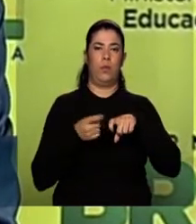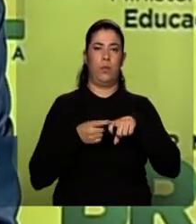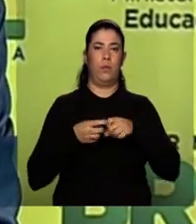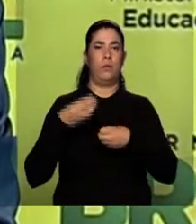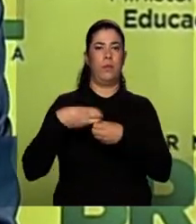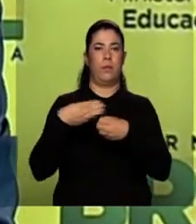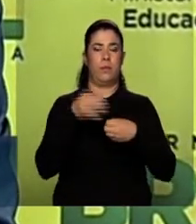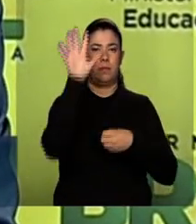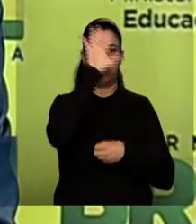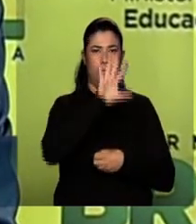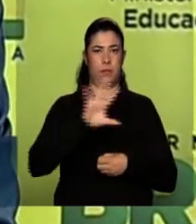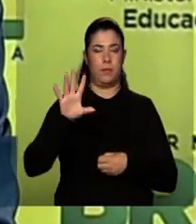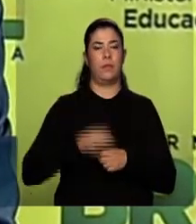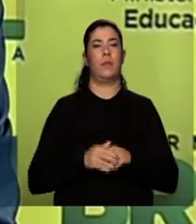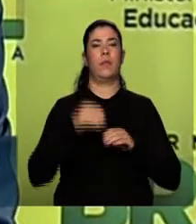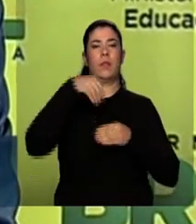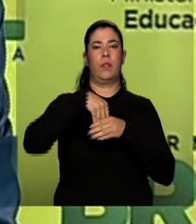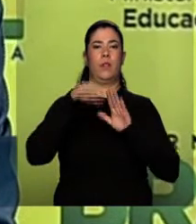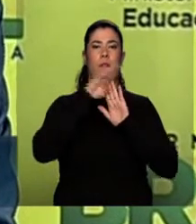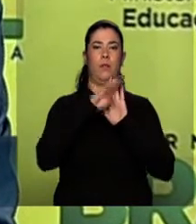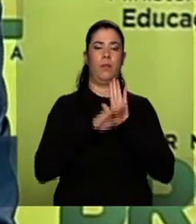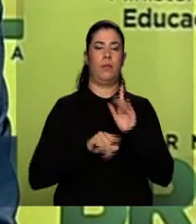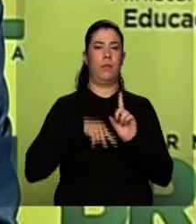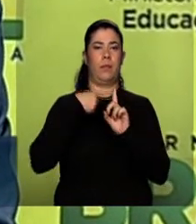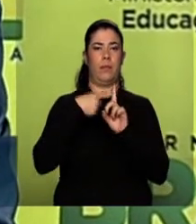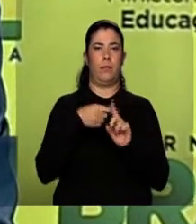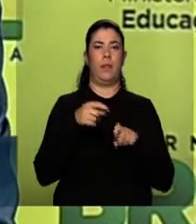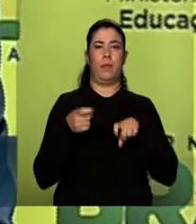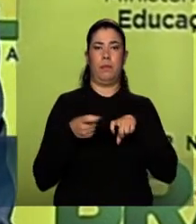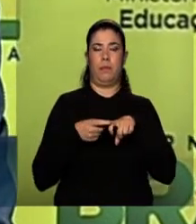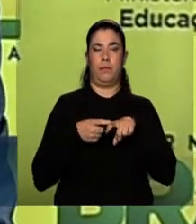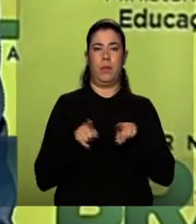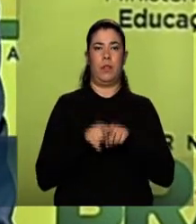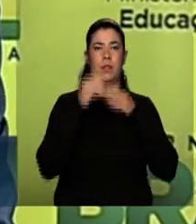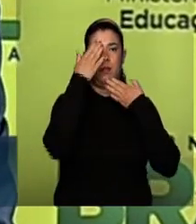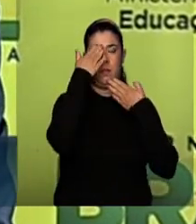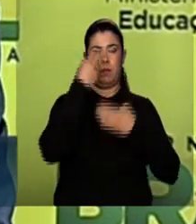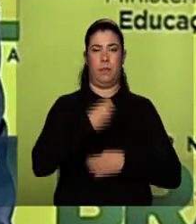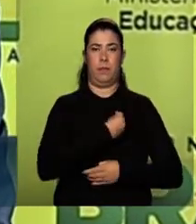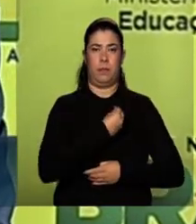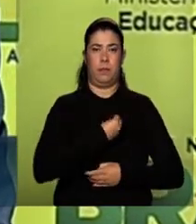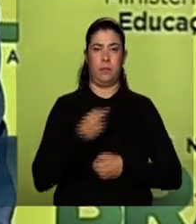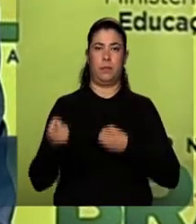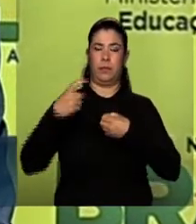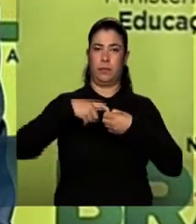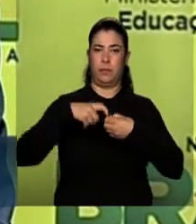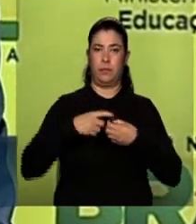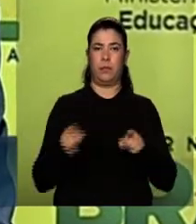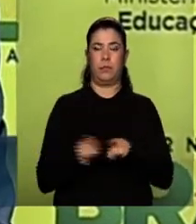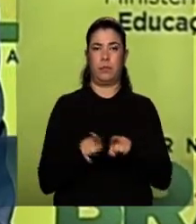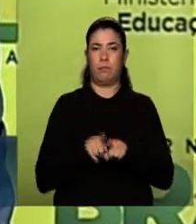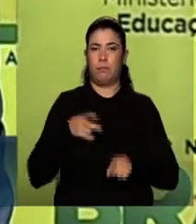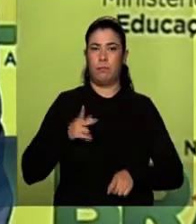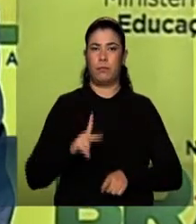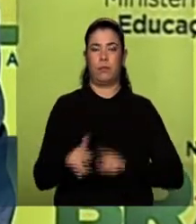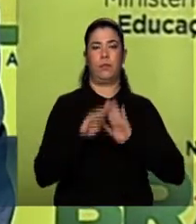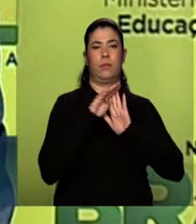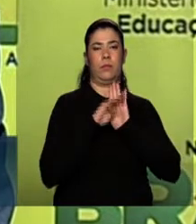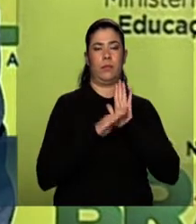Para nós começarmos, eu vou agradecendo mais uma vez a presença, essa parceria que tem sido constante, né, nesses